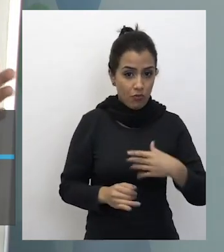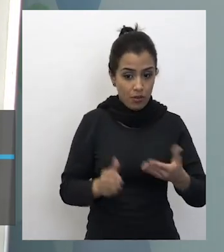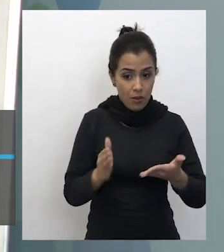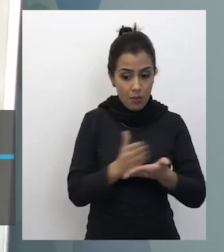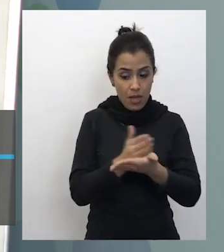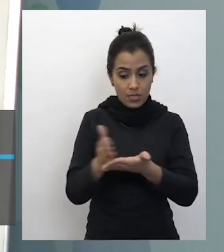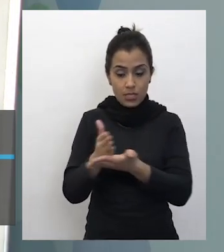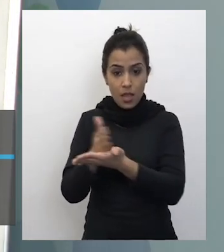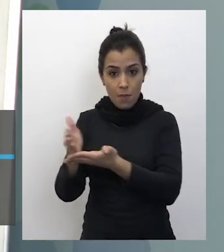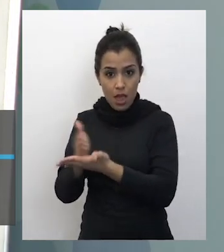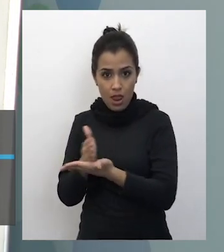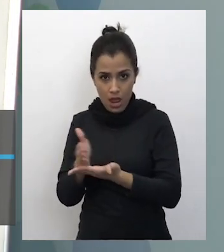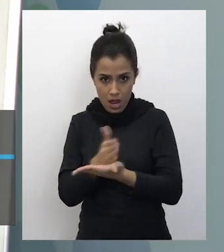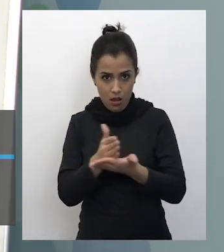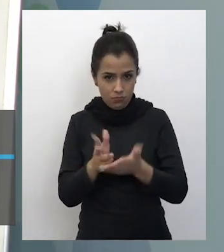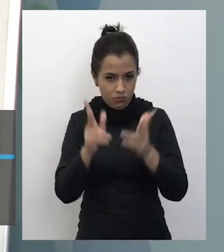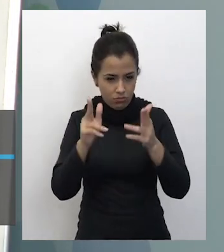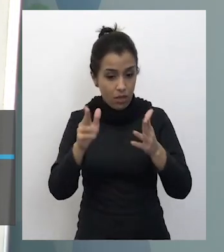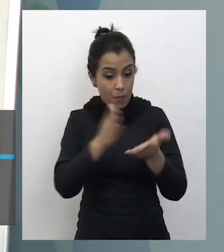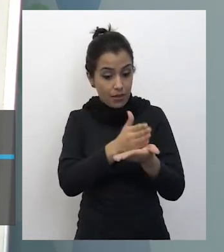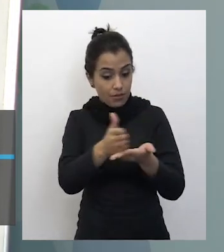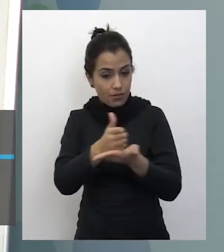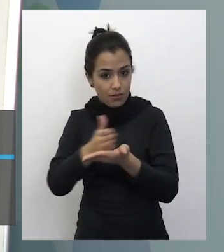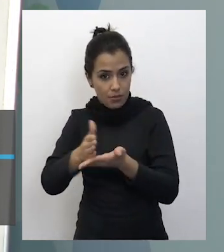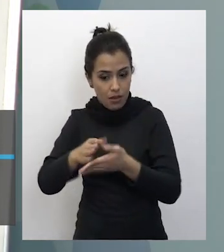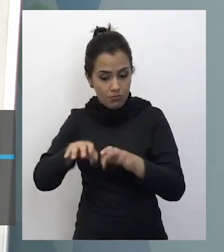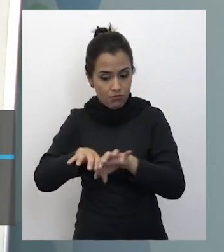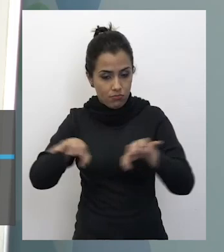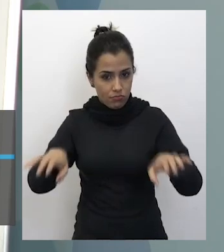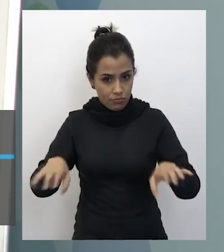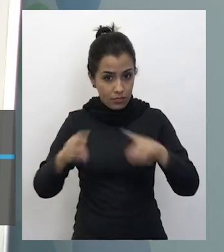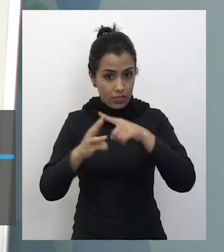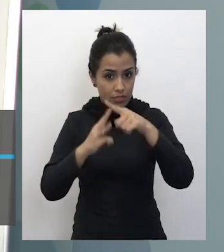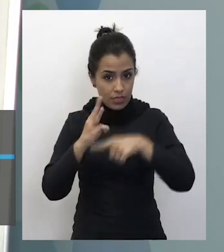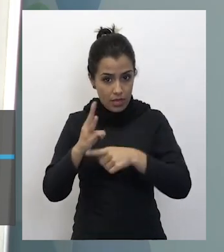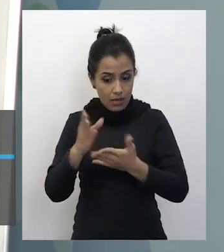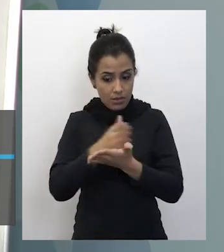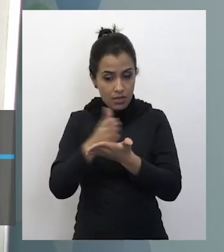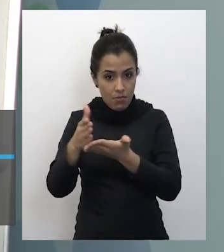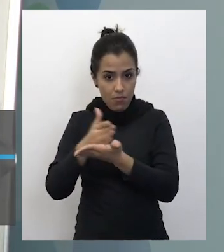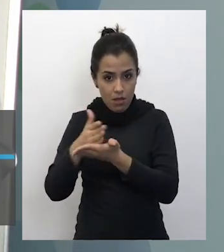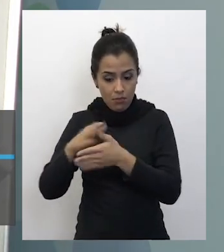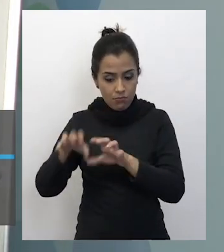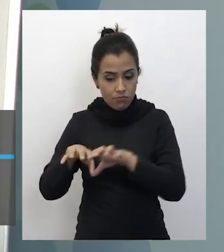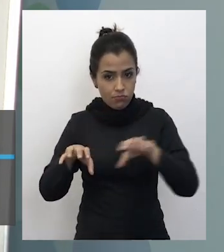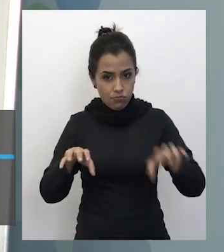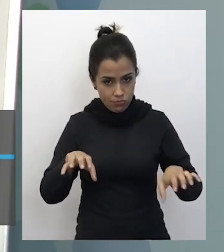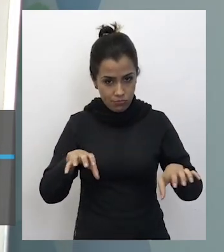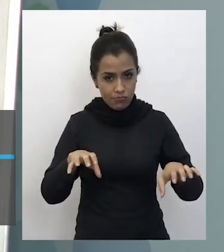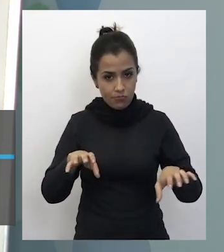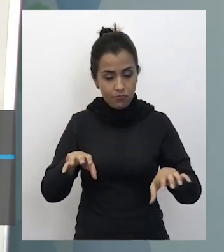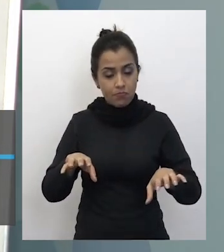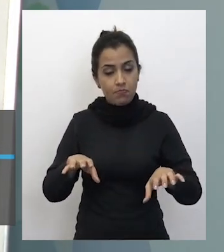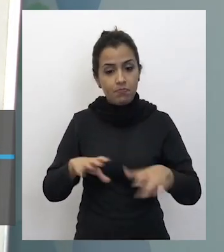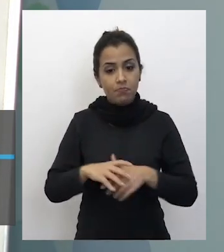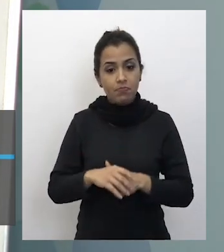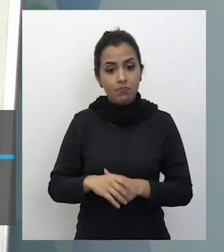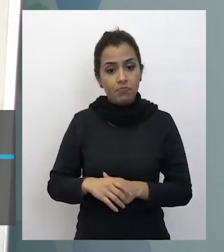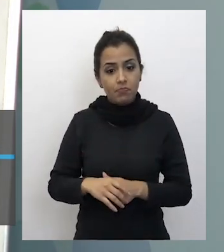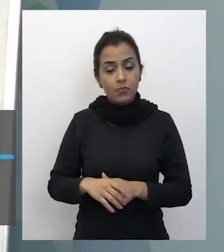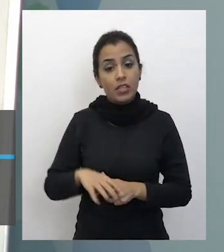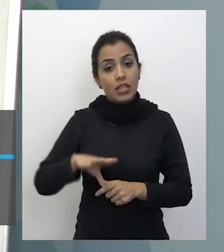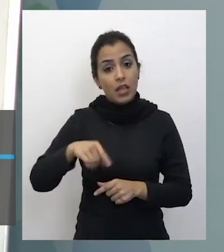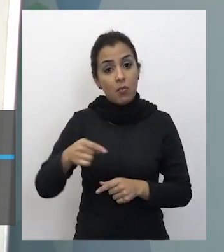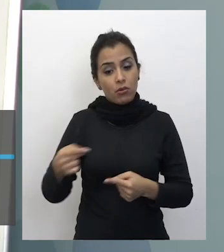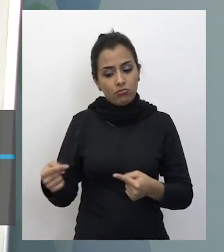suposto pai, a suposta mãe e outro para o filho. Os processos têm que ser separados. Eu só vou colocar aí um emparelhado